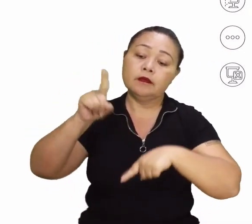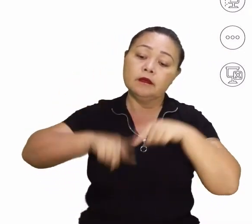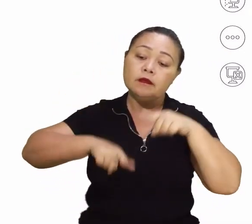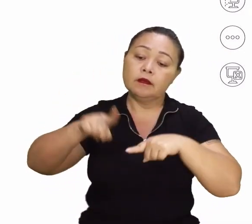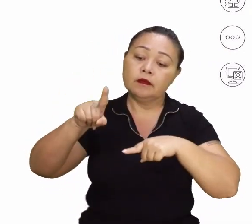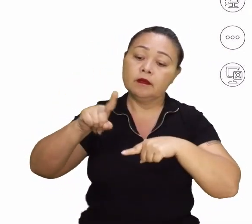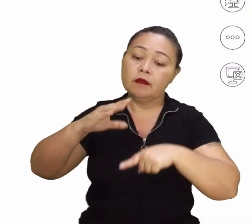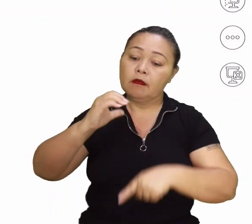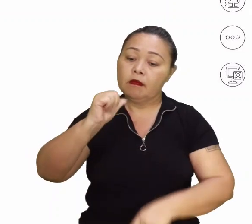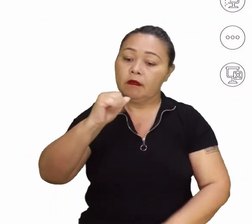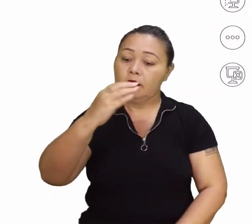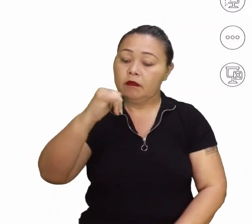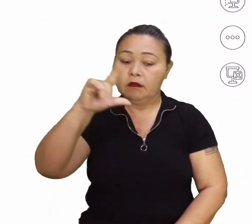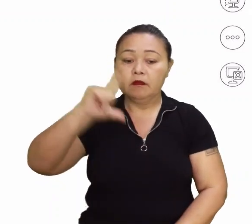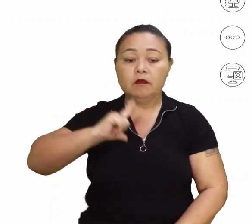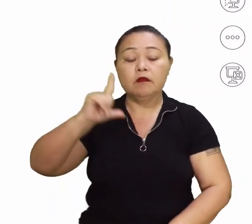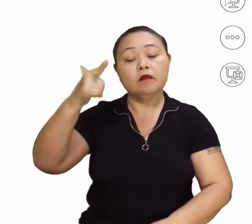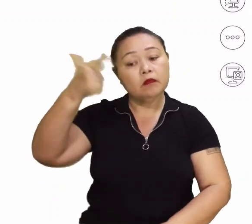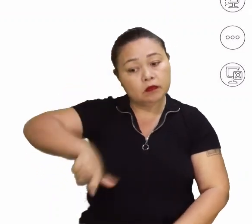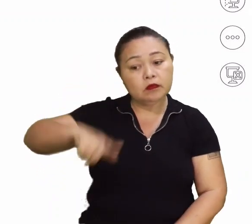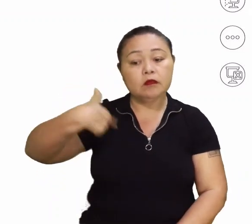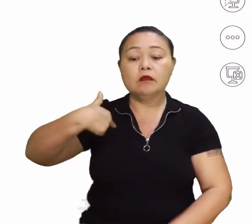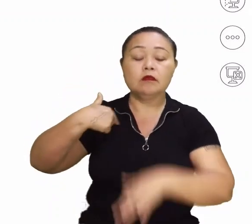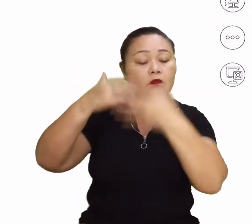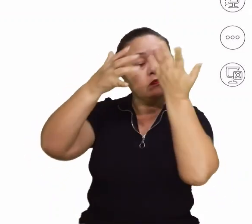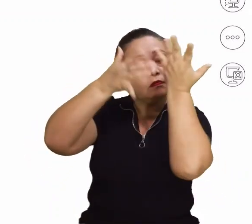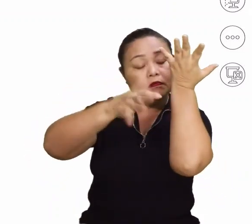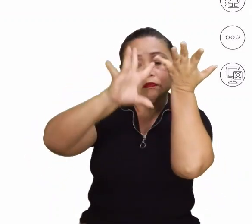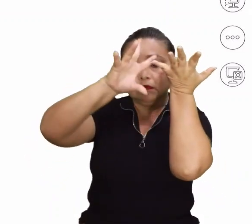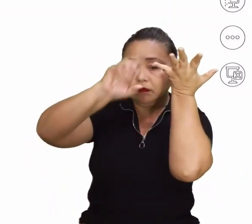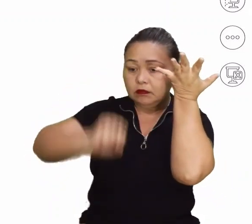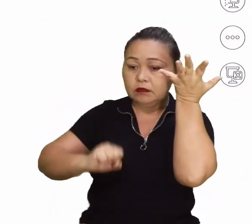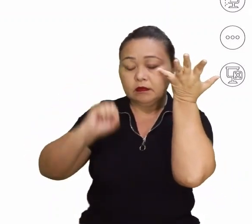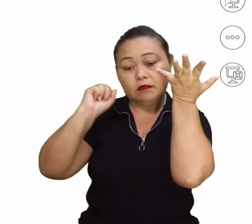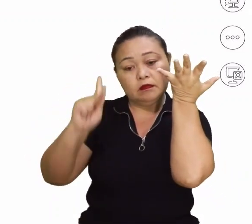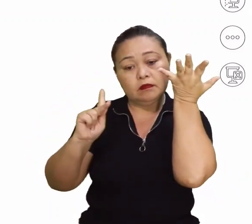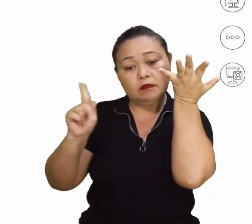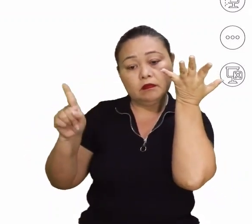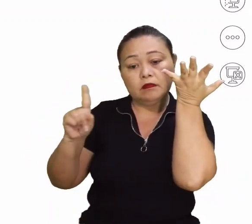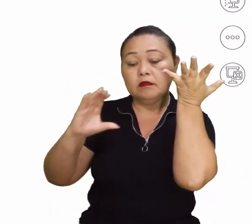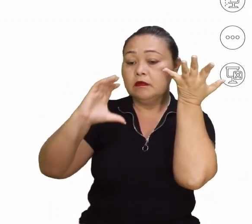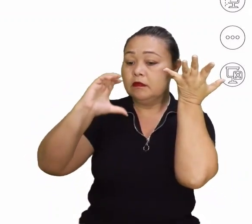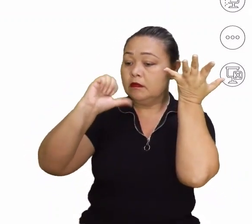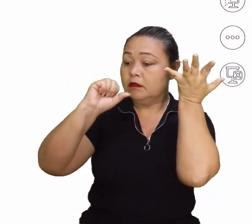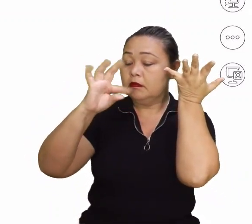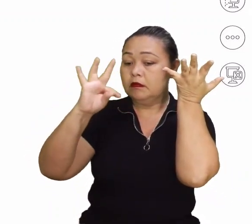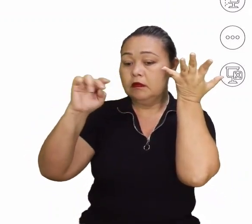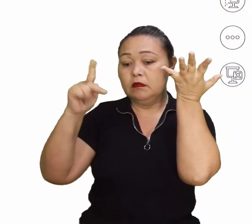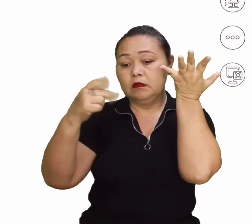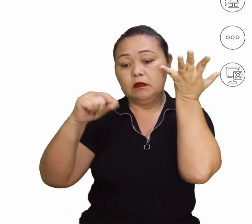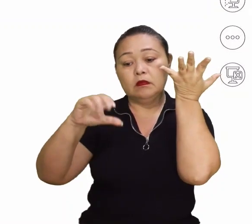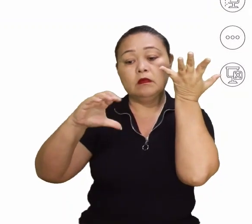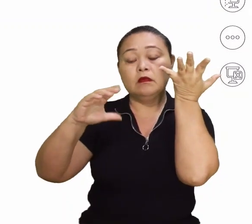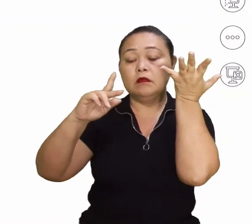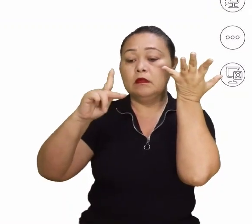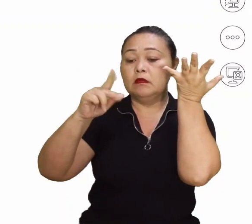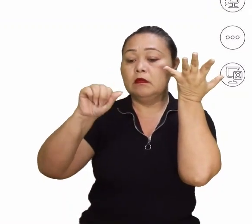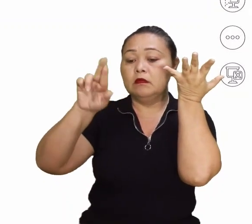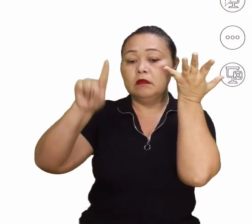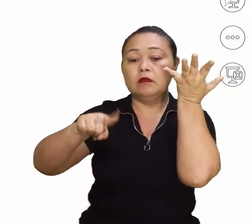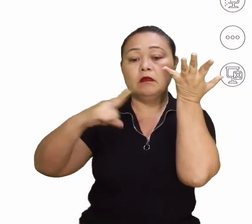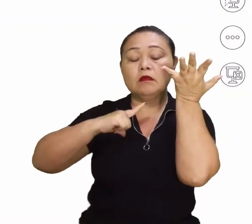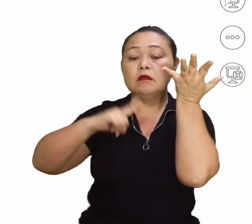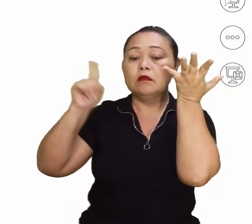açaí quando esse açaizeiro der de novo esse cacho aí. Ok? Tá aqui a castanha do Pará. Esse cidadão